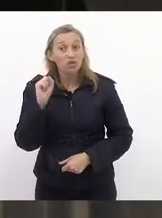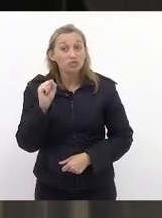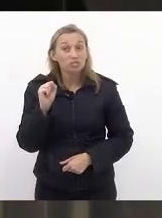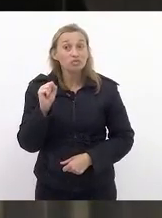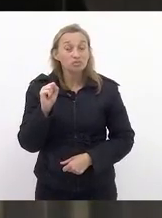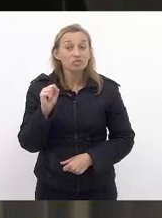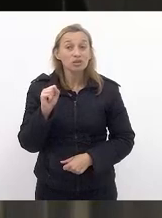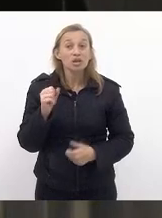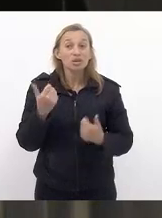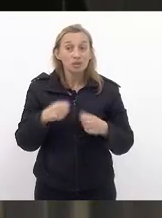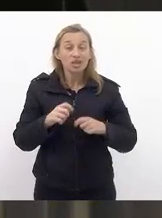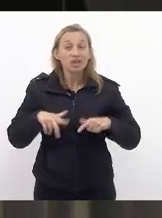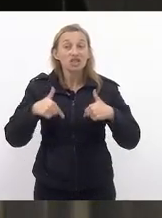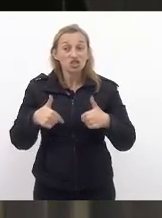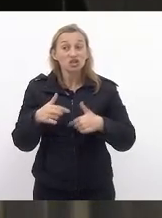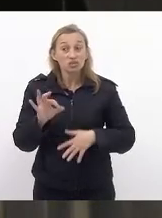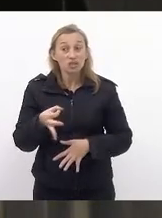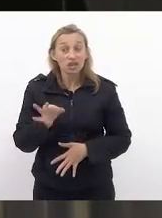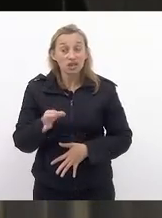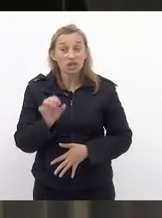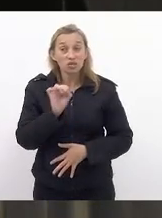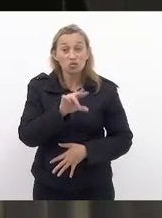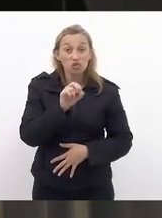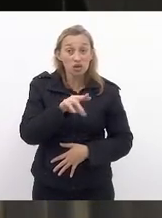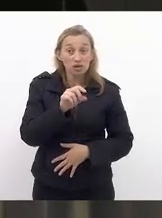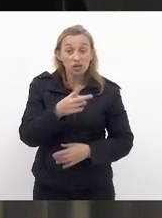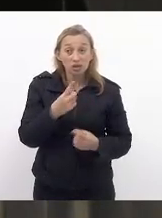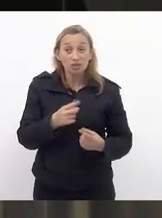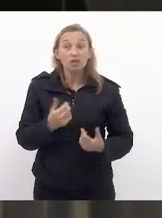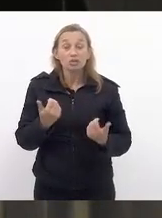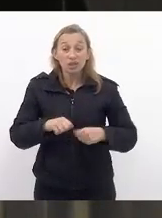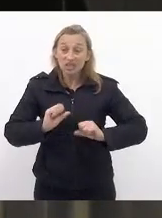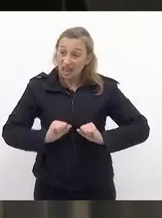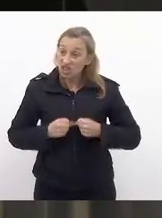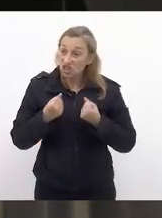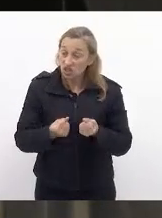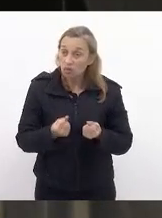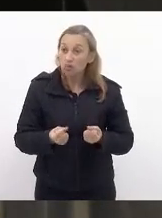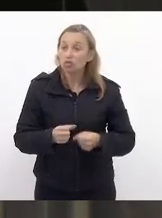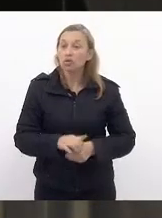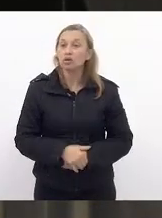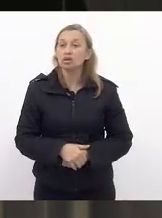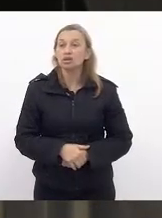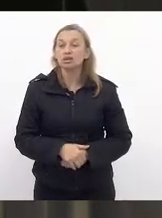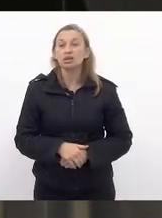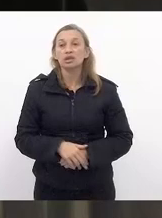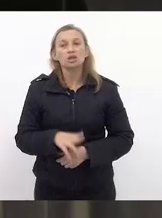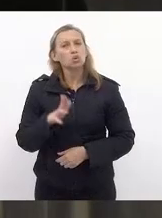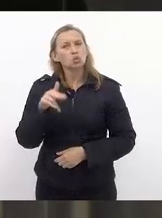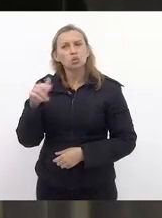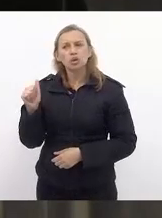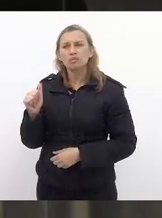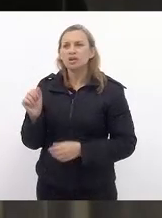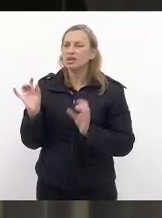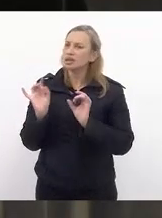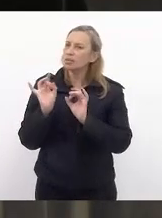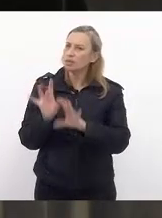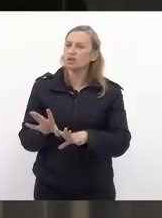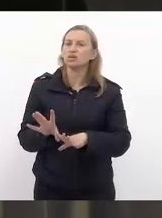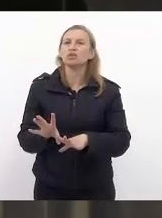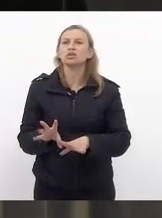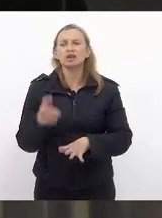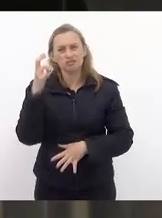merece ser combatido com seriedade com intensidade com garra mas sem jamais abandonar